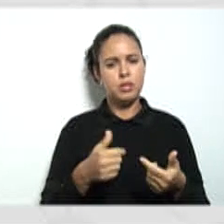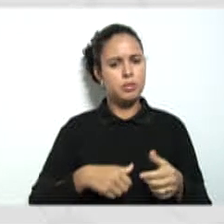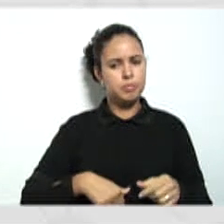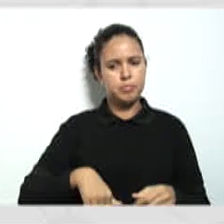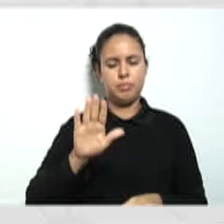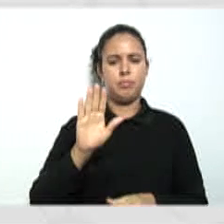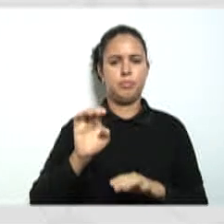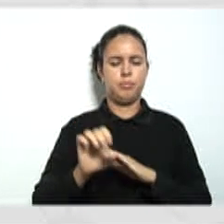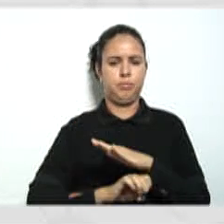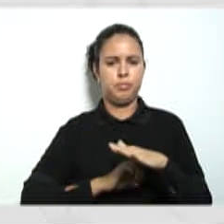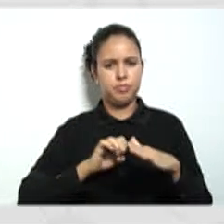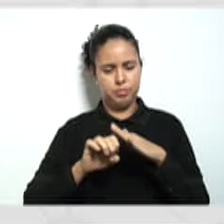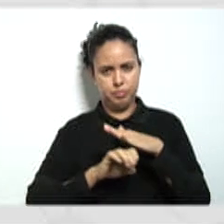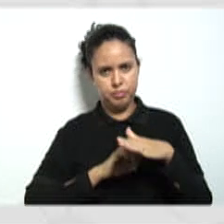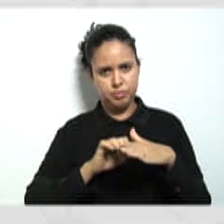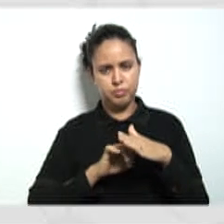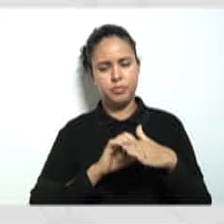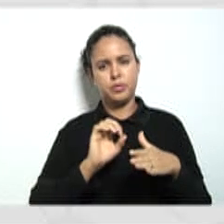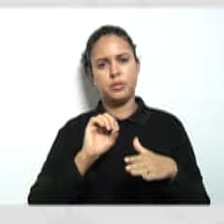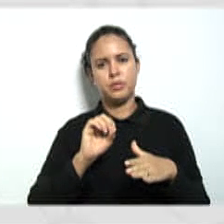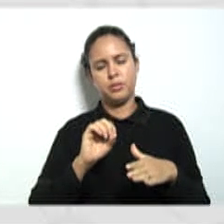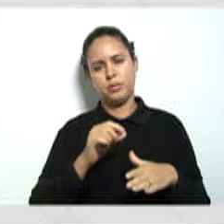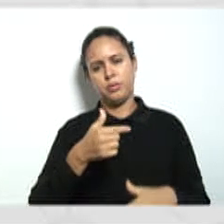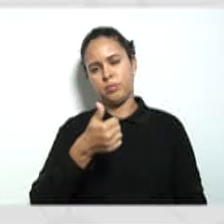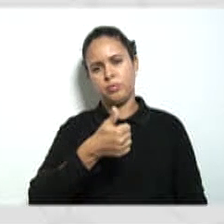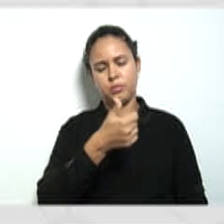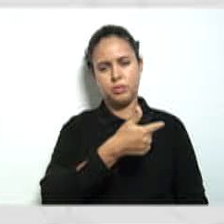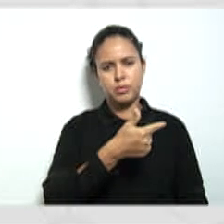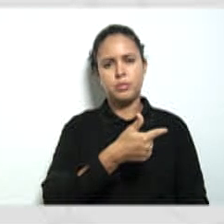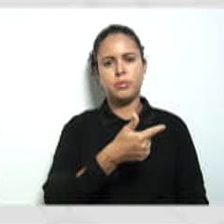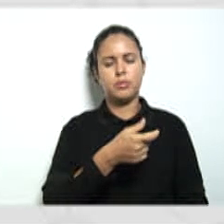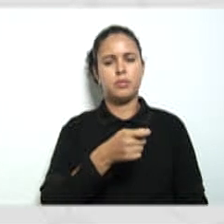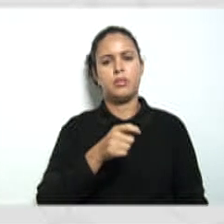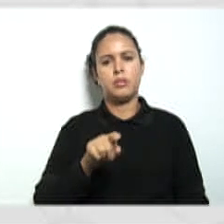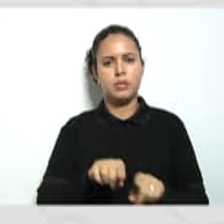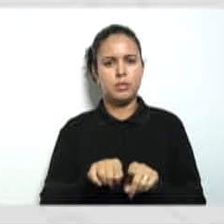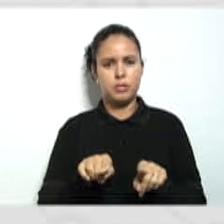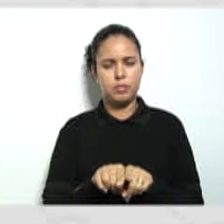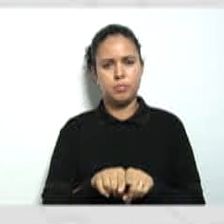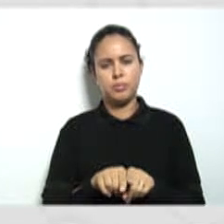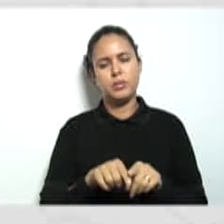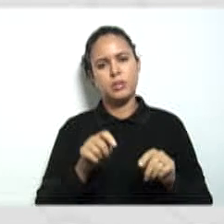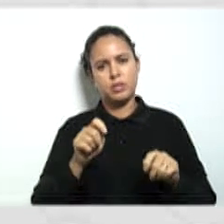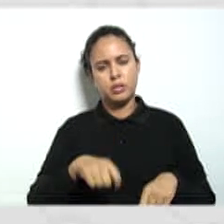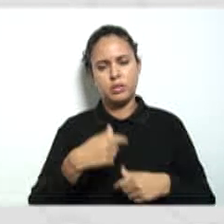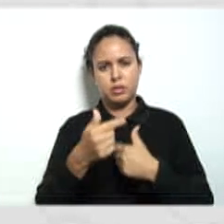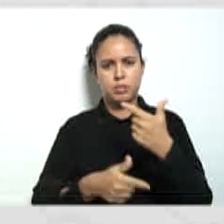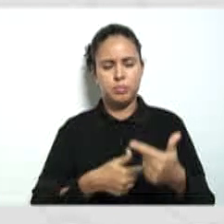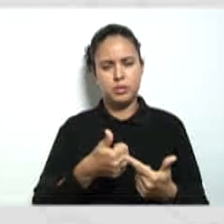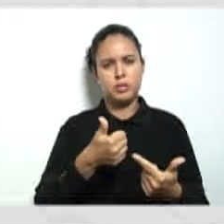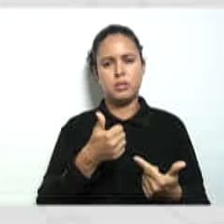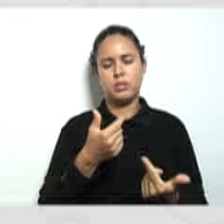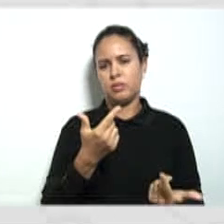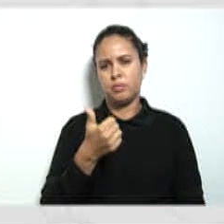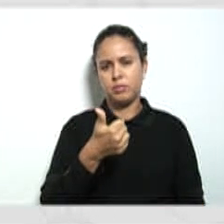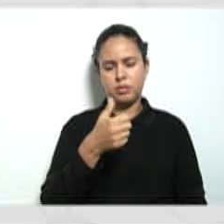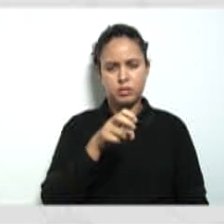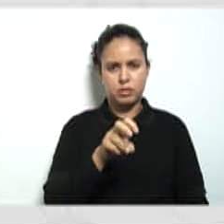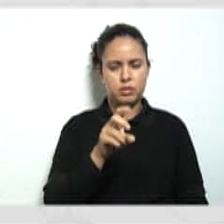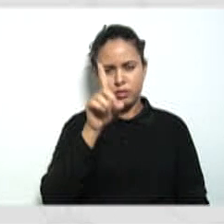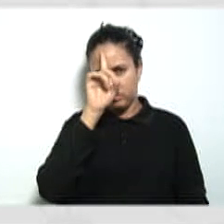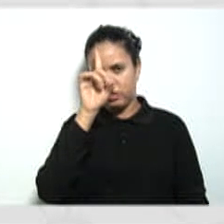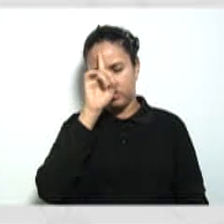mesmo tempo, ou em um curto espaço de tempo. Existem serviços que podem acontecer em 15 dias, 20 dias, e aí algumas pessoas